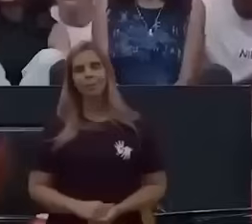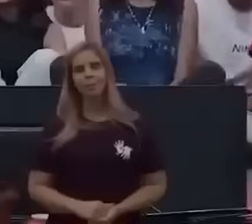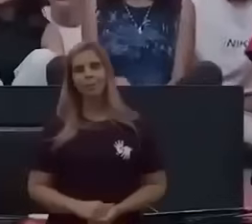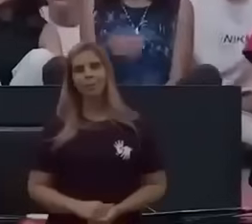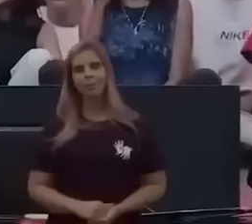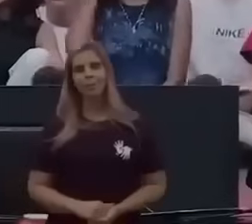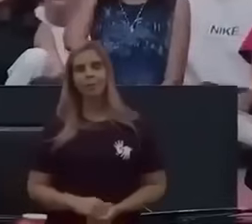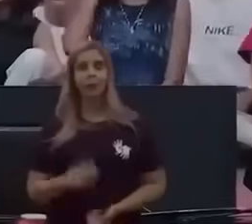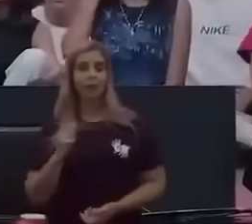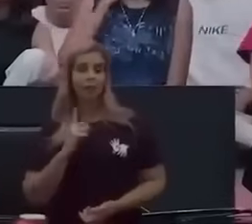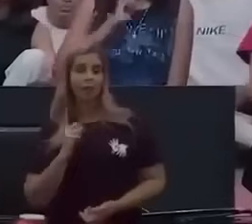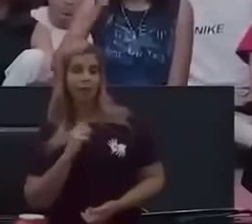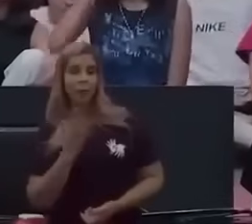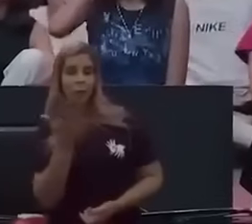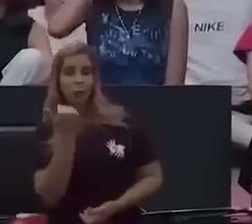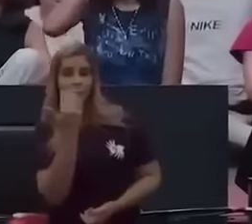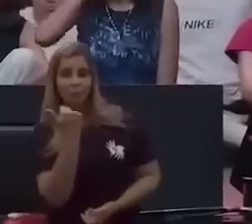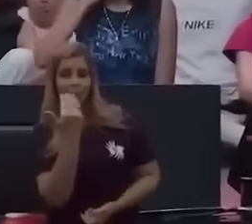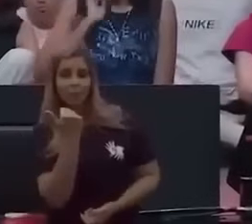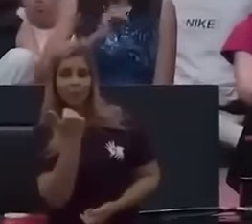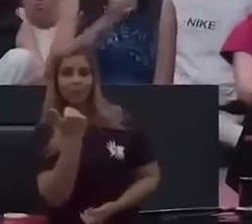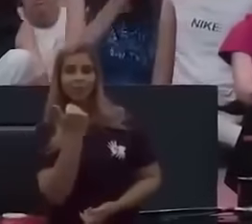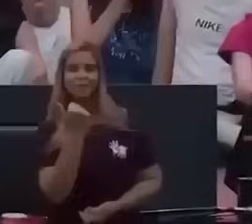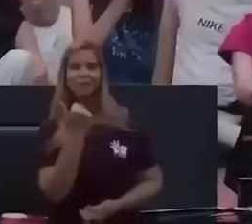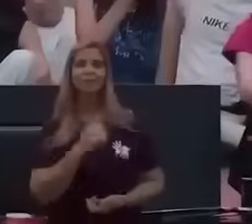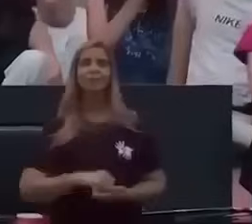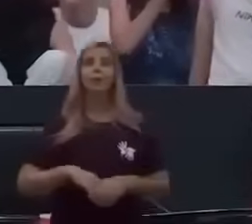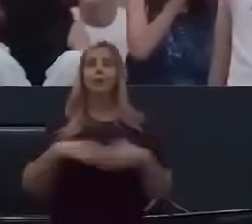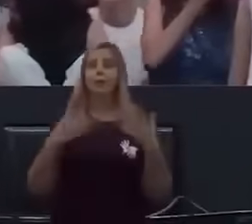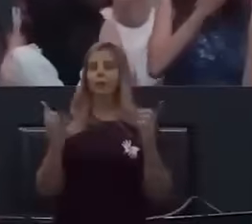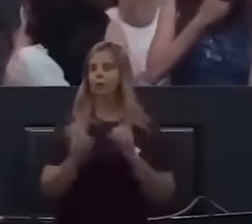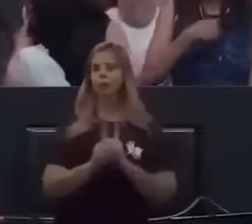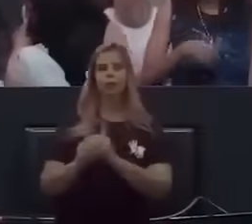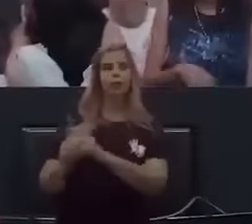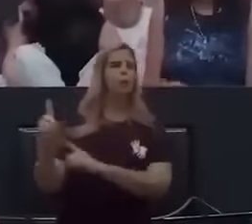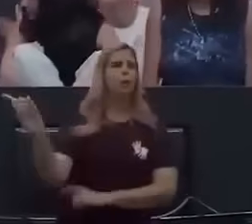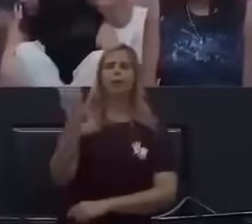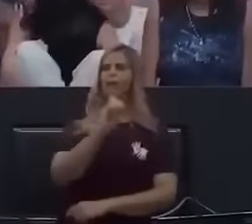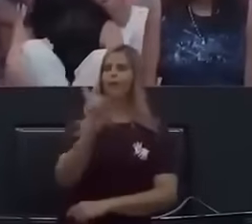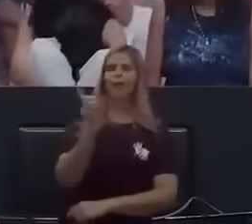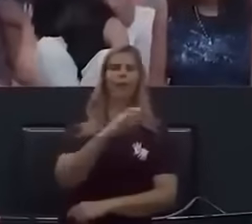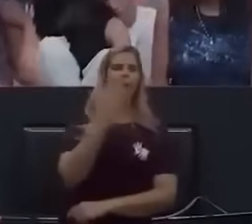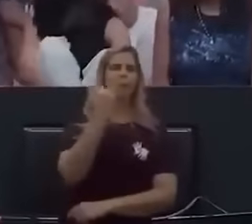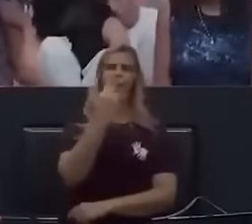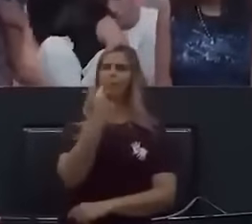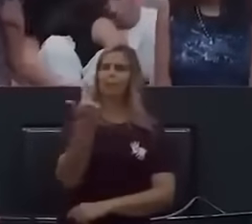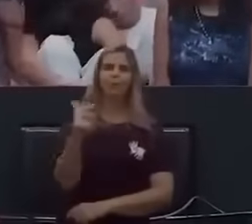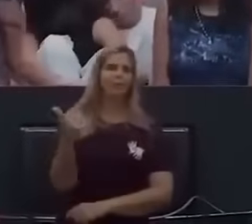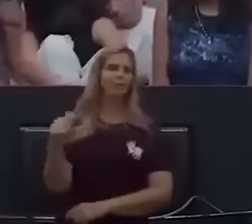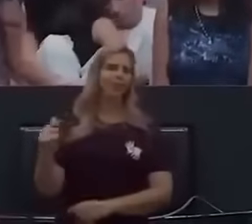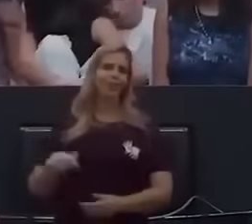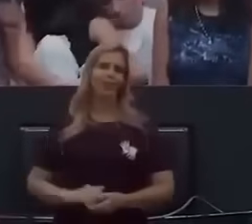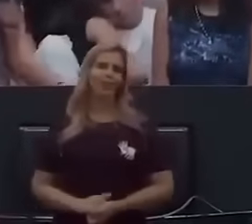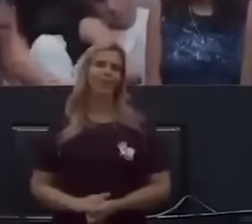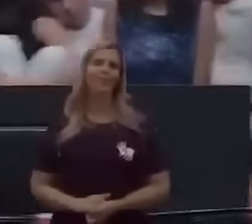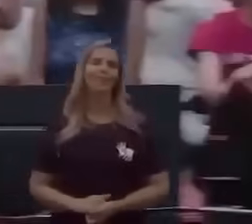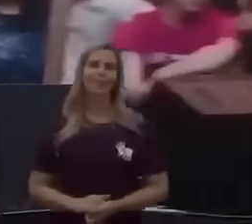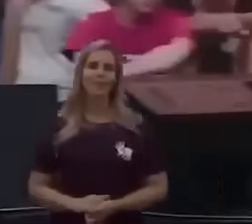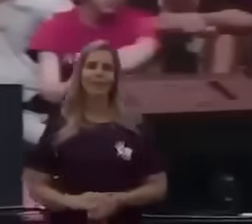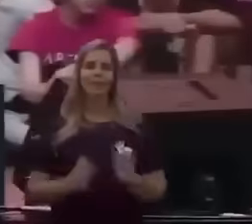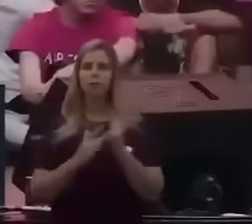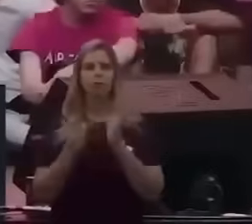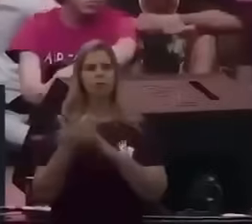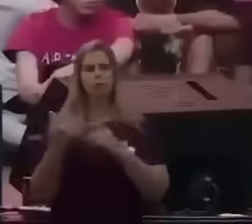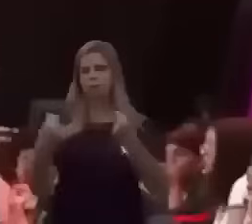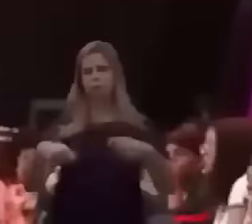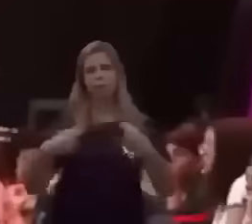Tens aí alguma coisa de comer? Eles responderam: não. É claro que Jesus não precisava